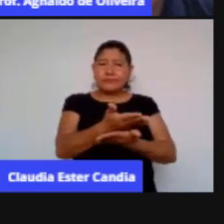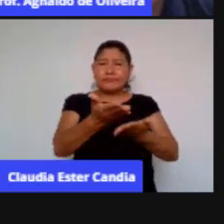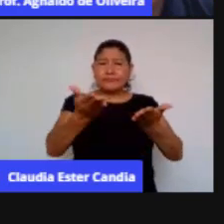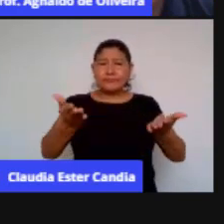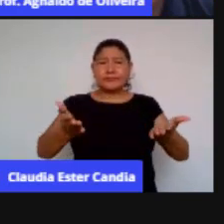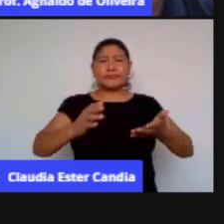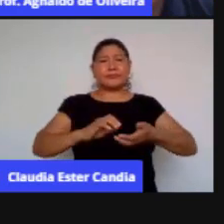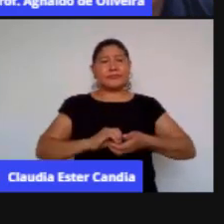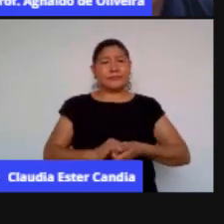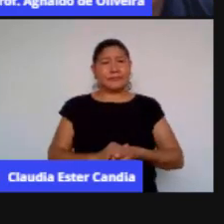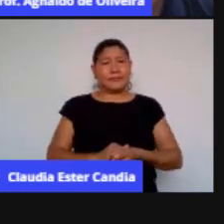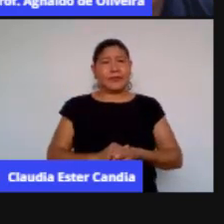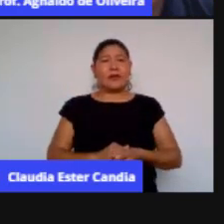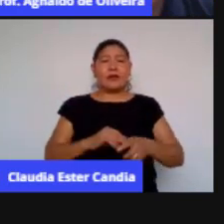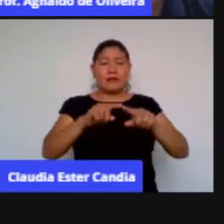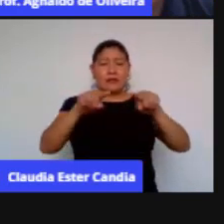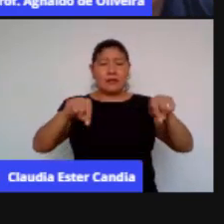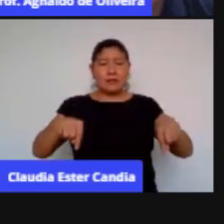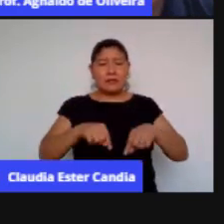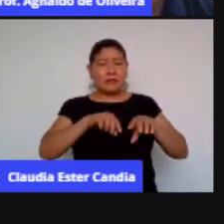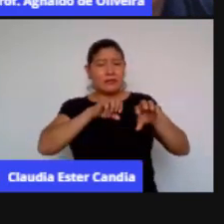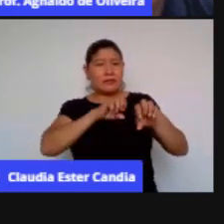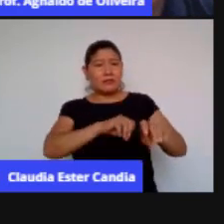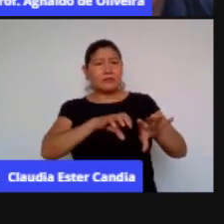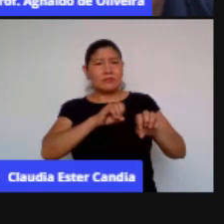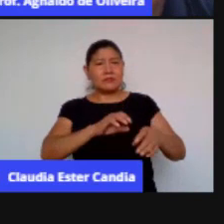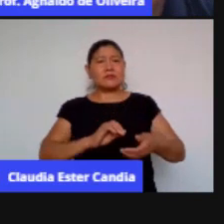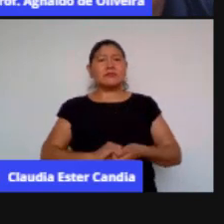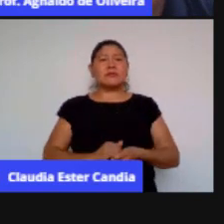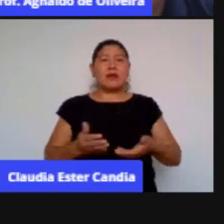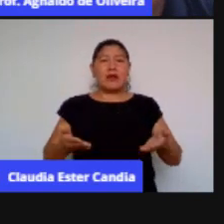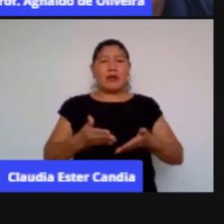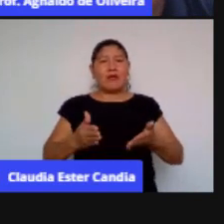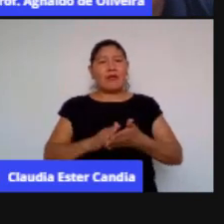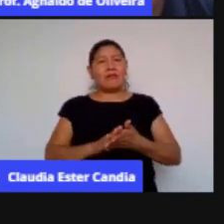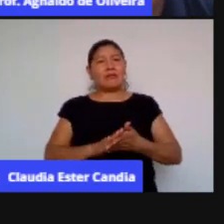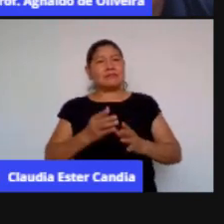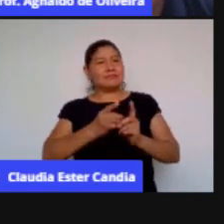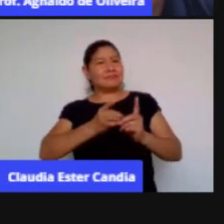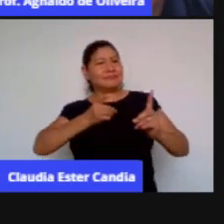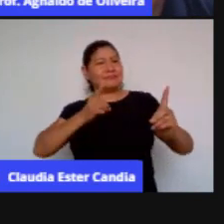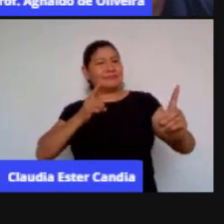deles na sala de aula, né? Que é virtual agora, então, né, com esse trabalho